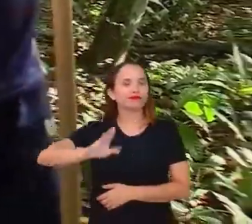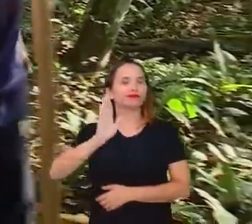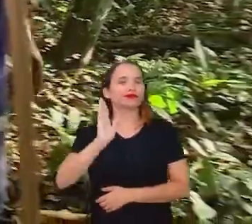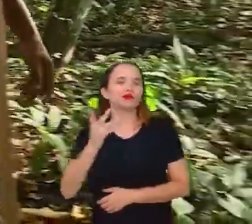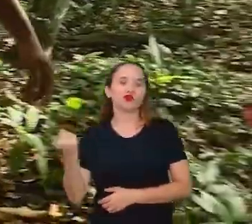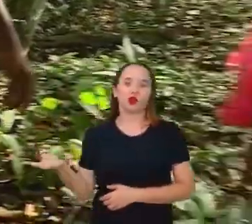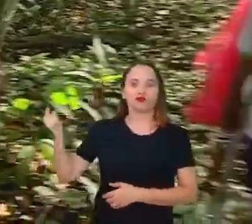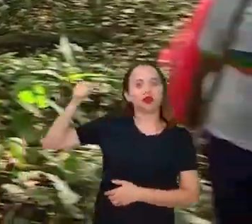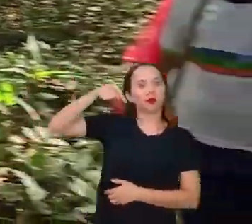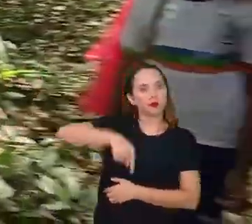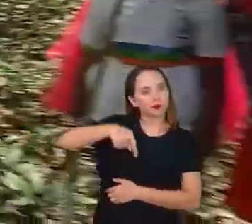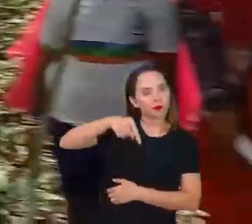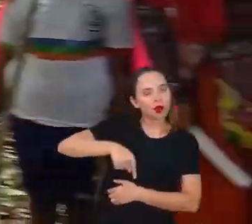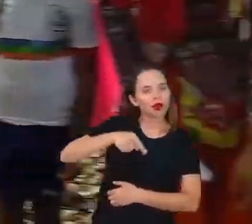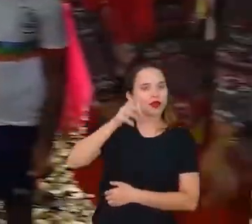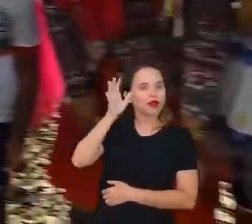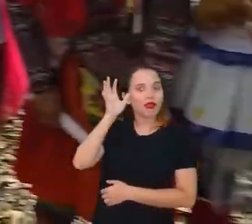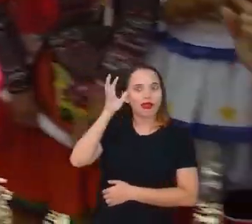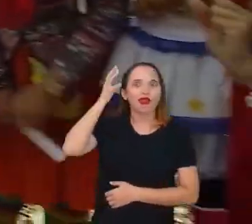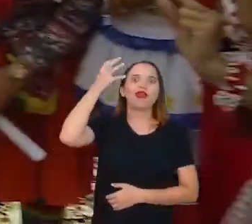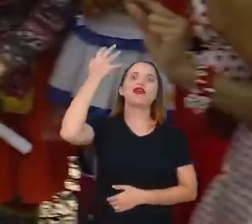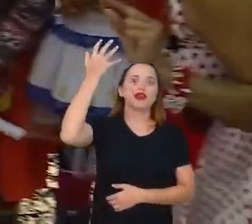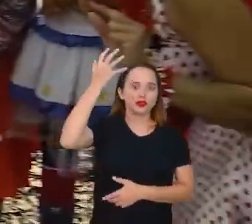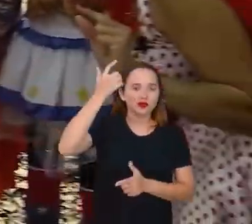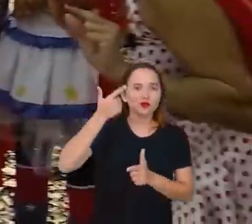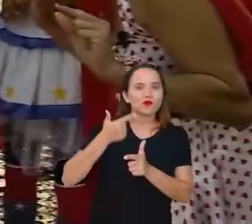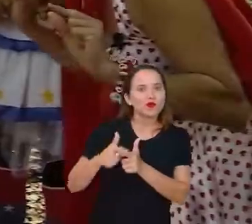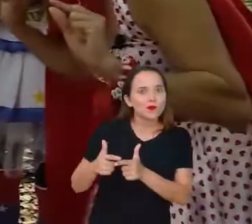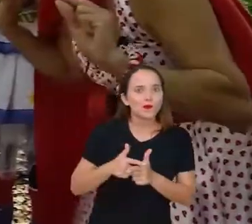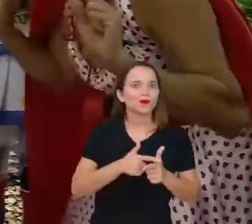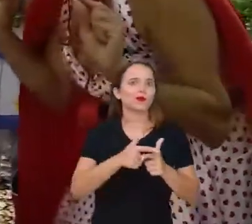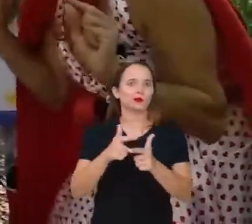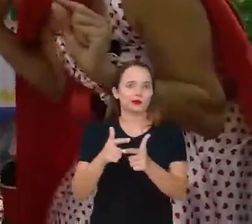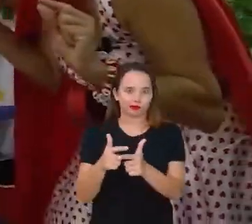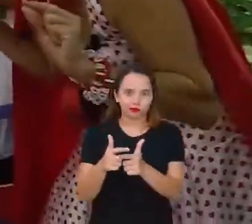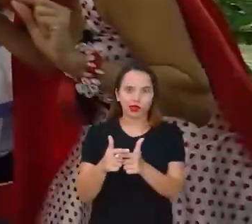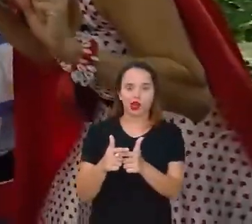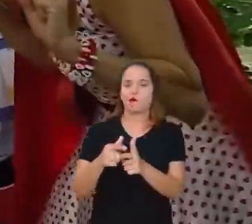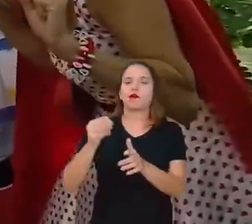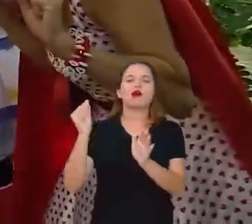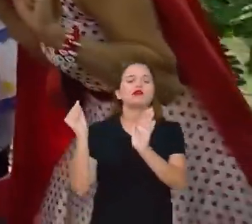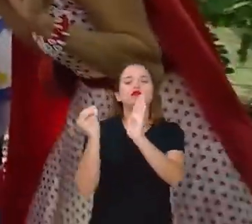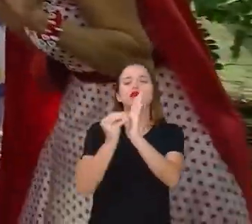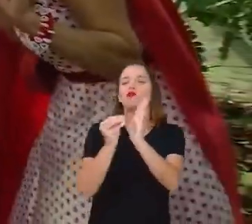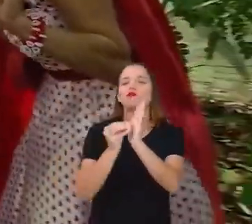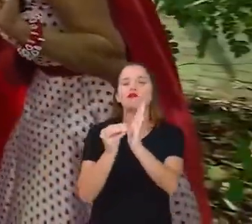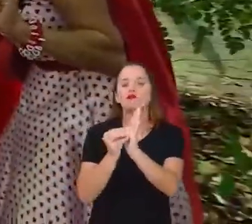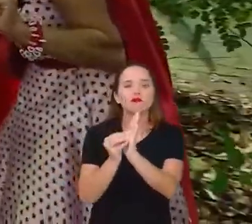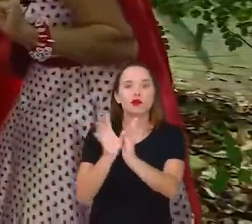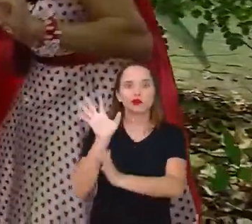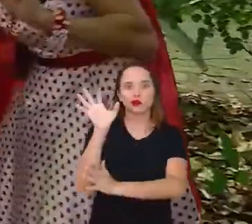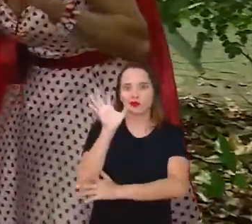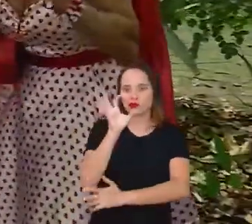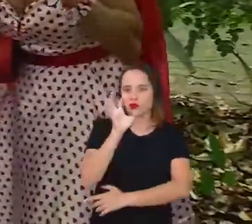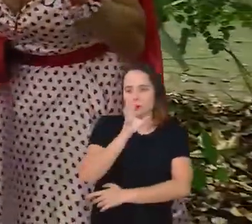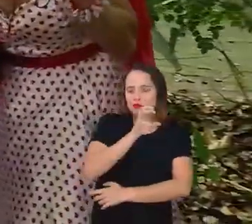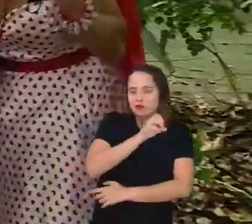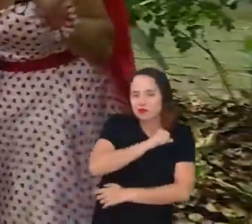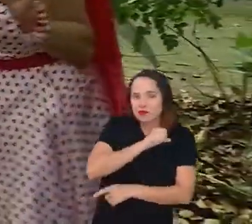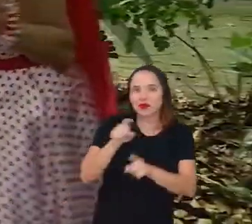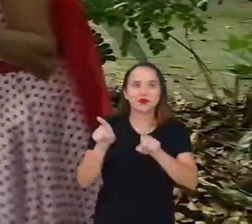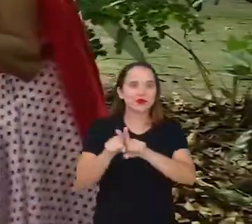aqui solucionar o problema da falta de amor e